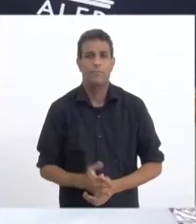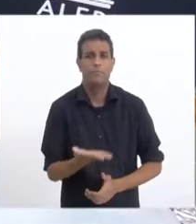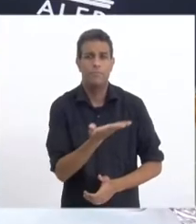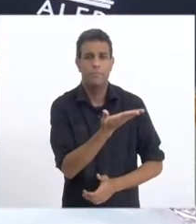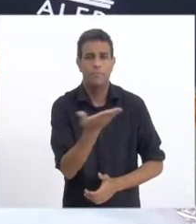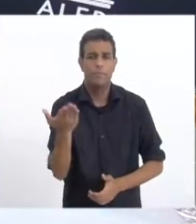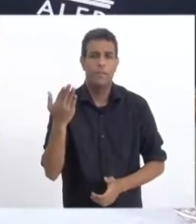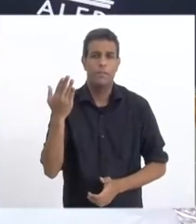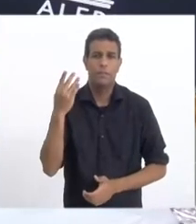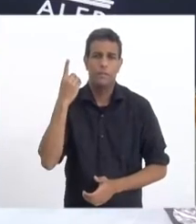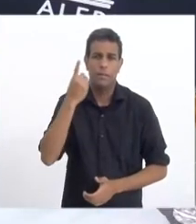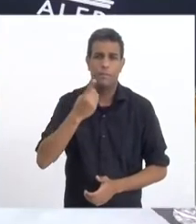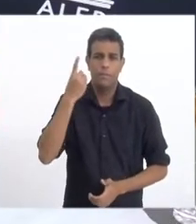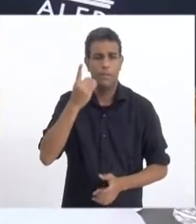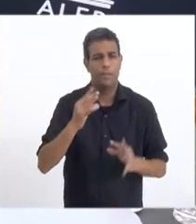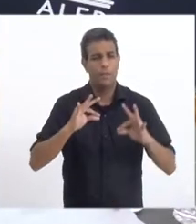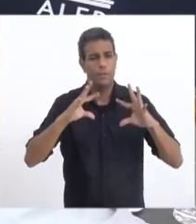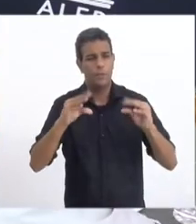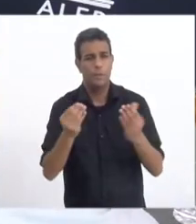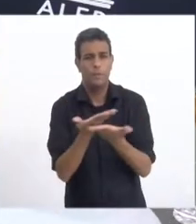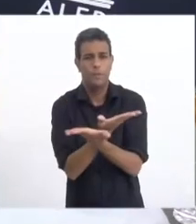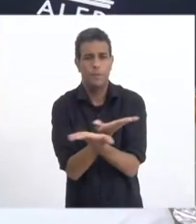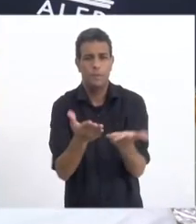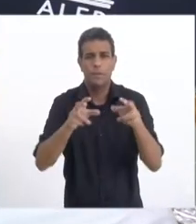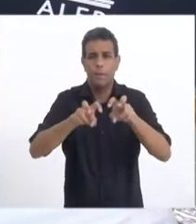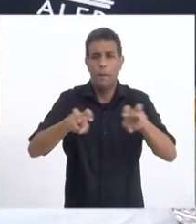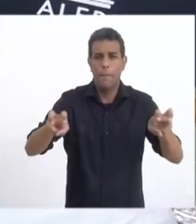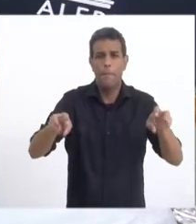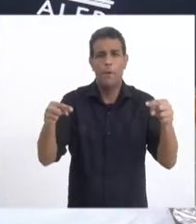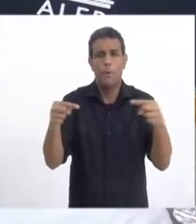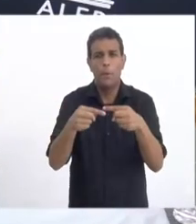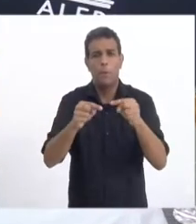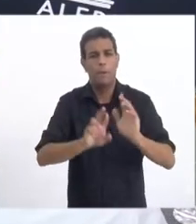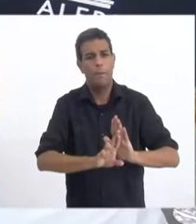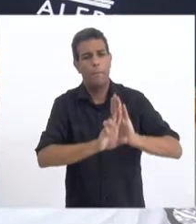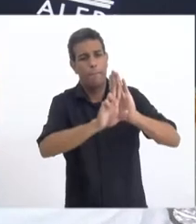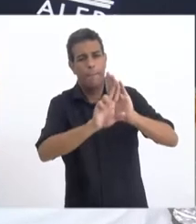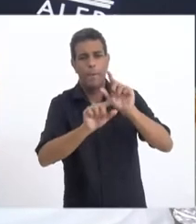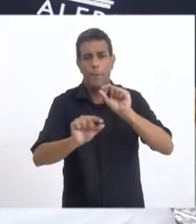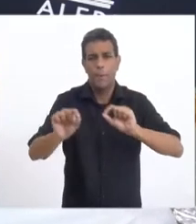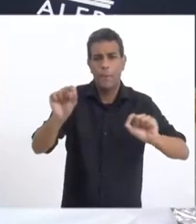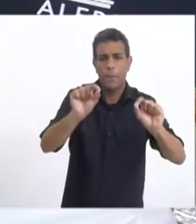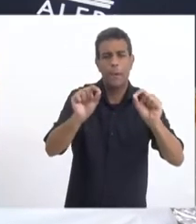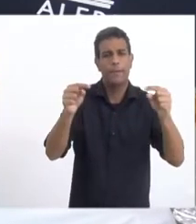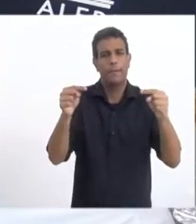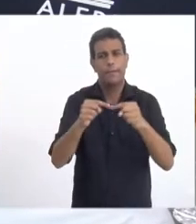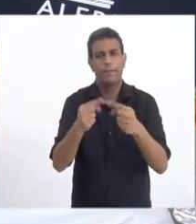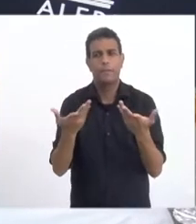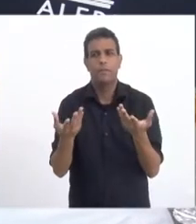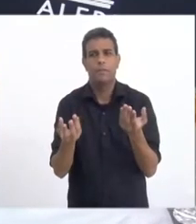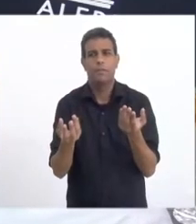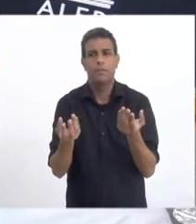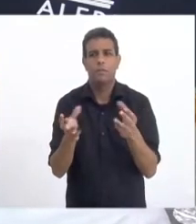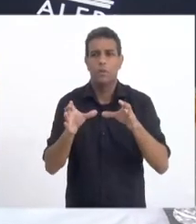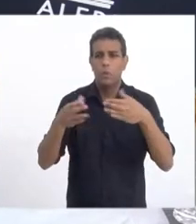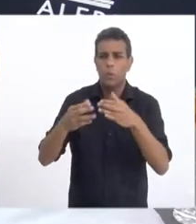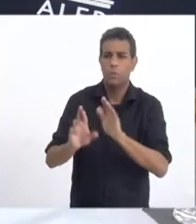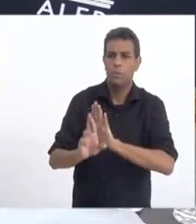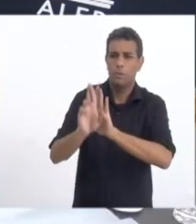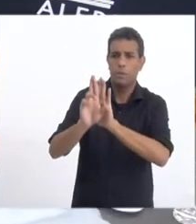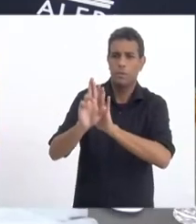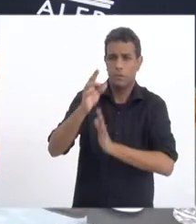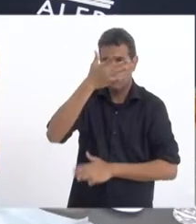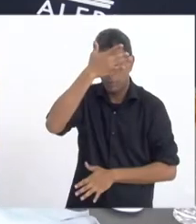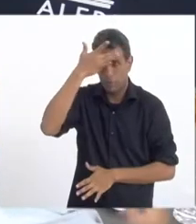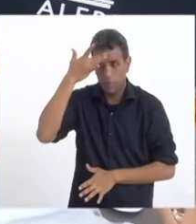deputado. Bom dia a todos da mesa. Eu quero aqui representar os dependentes químicos. Né? Por que eu